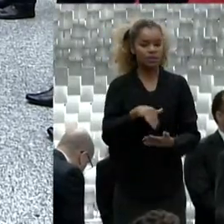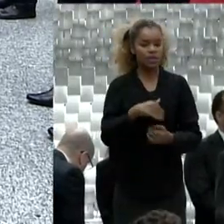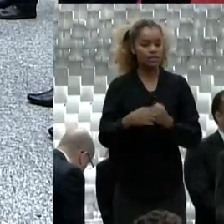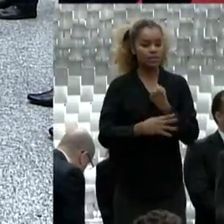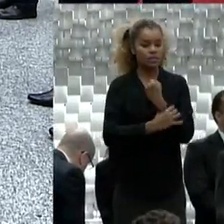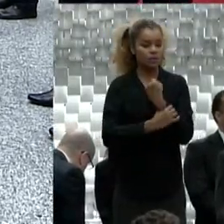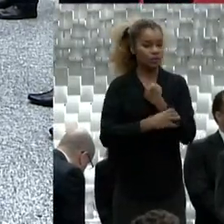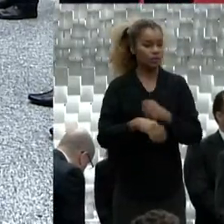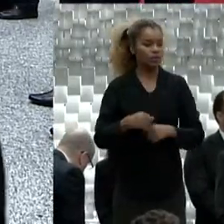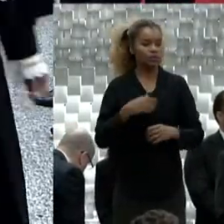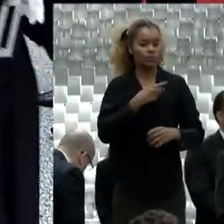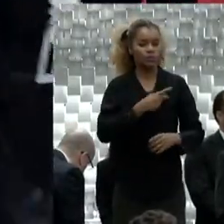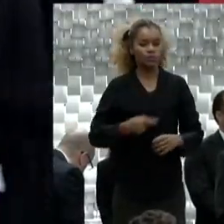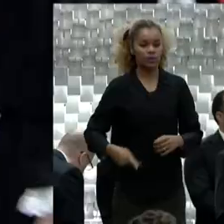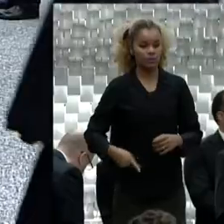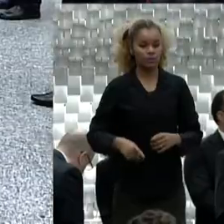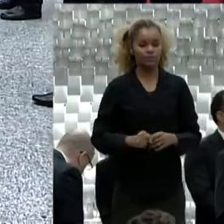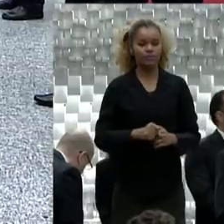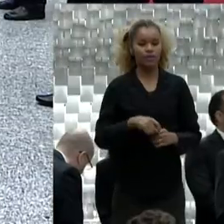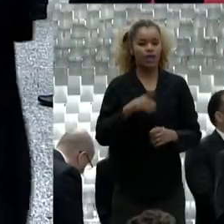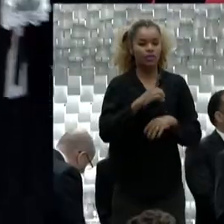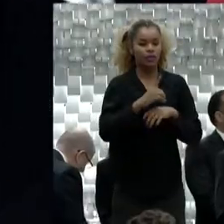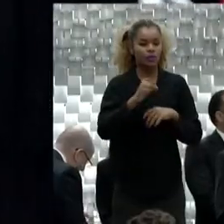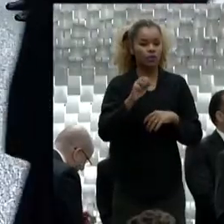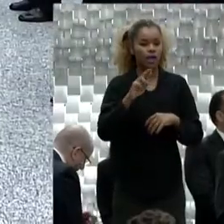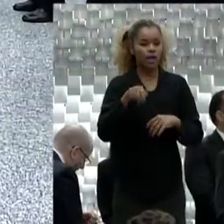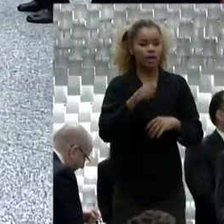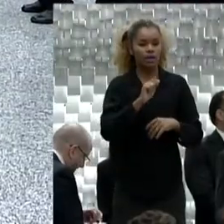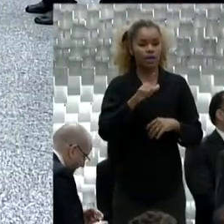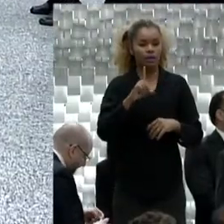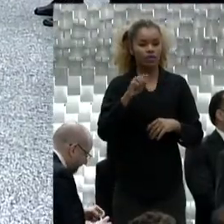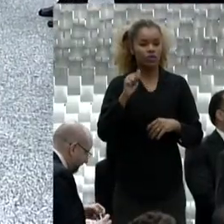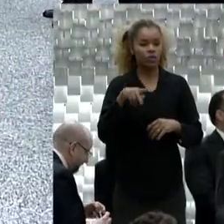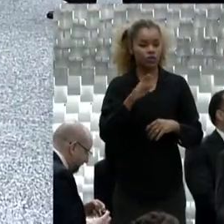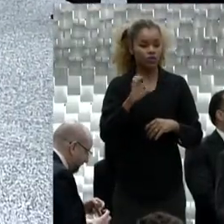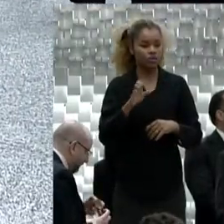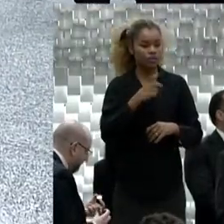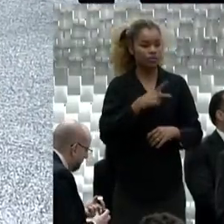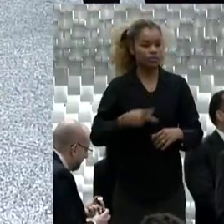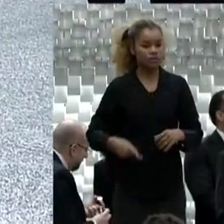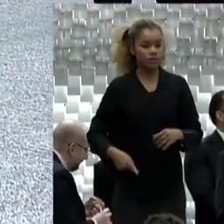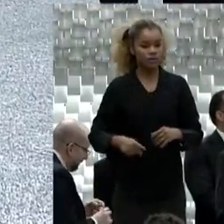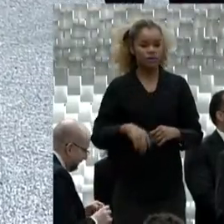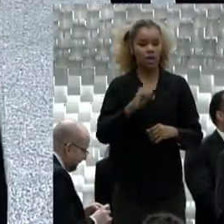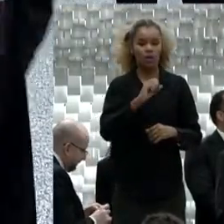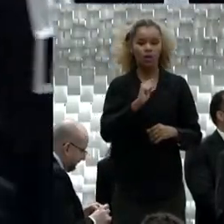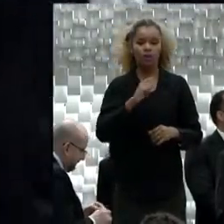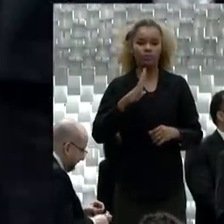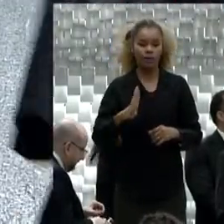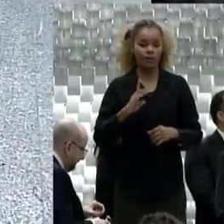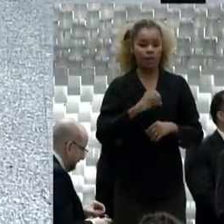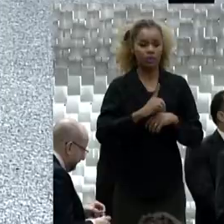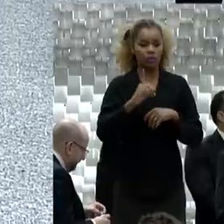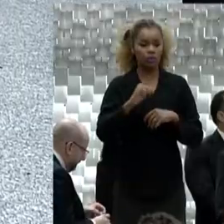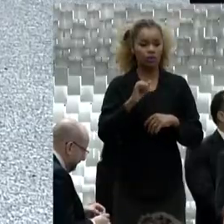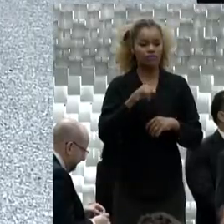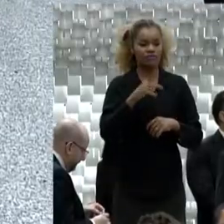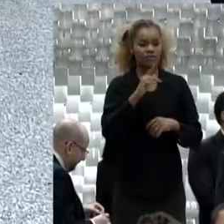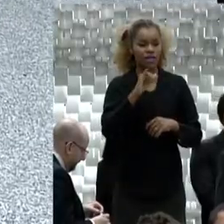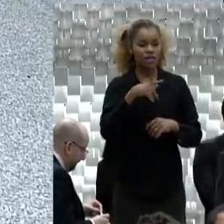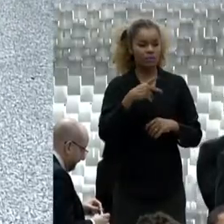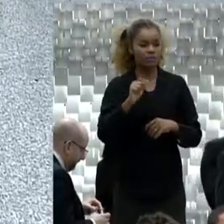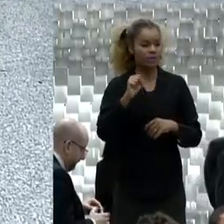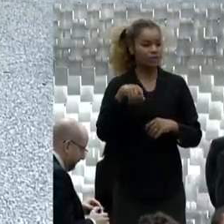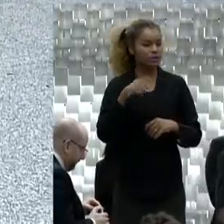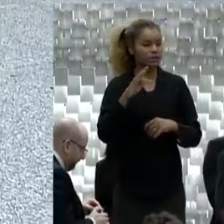República, doutora Raquel Dodge, presidente do Conselho Federal da Ordem dos Advogados do Brasil, doutor Felipe Santa